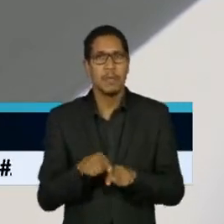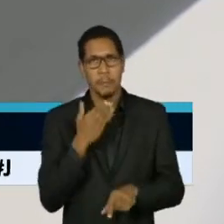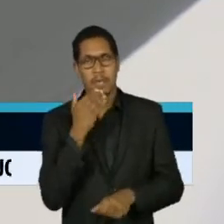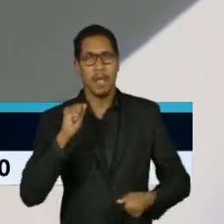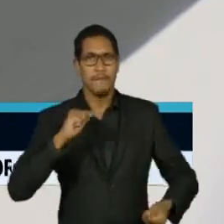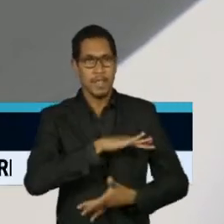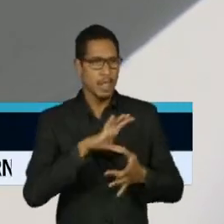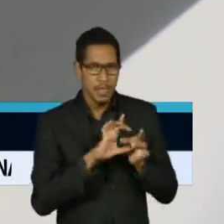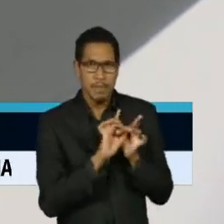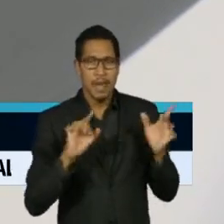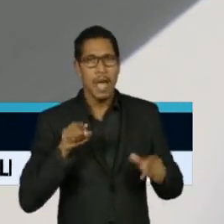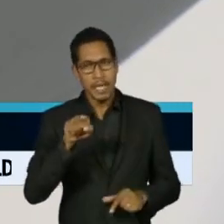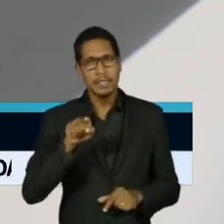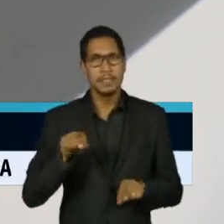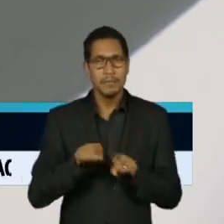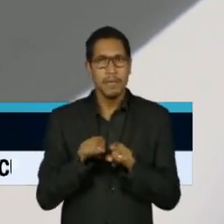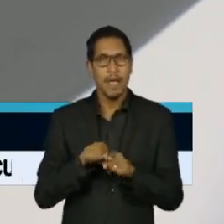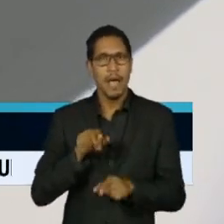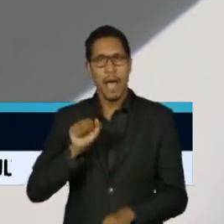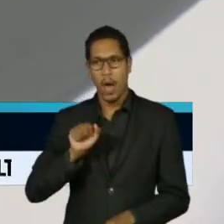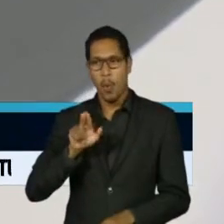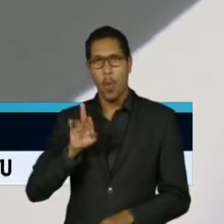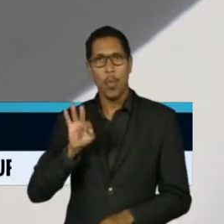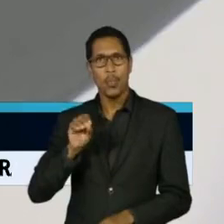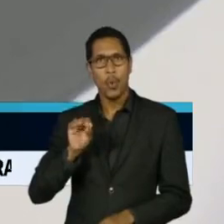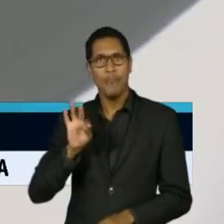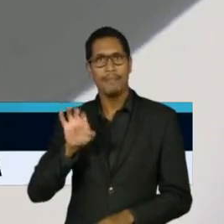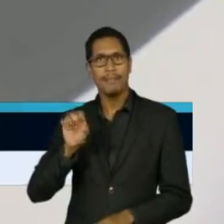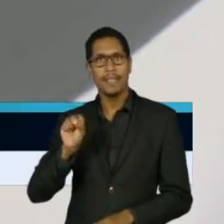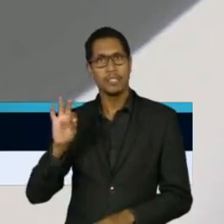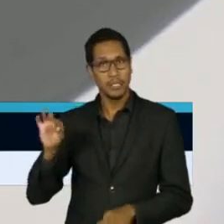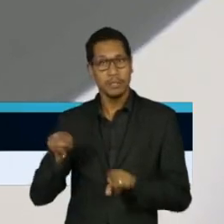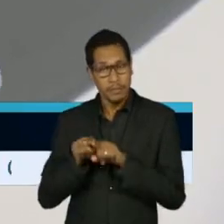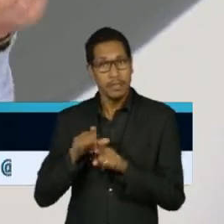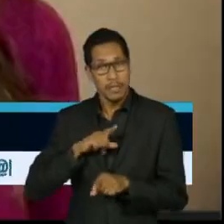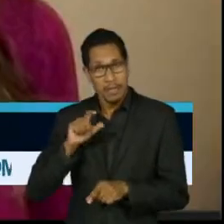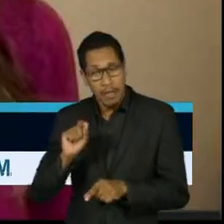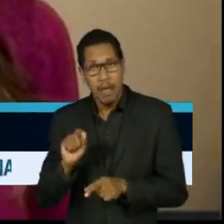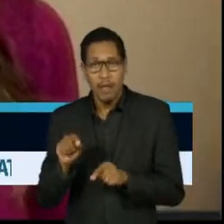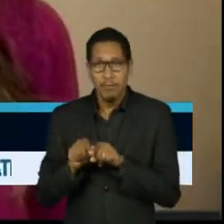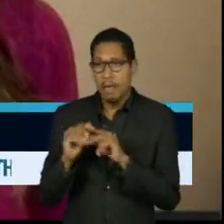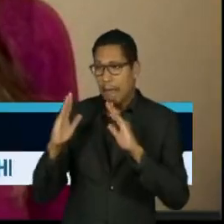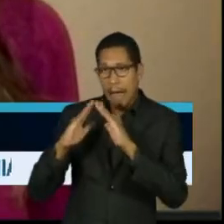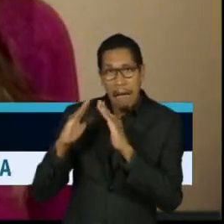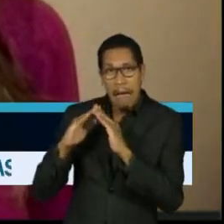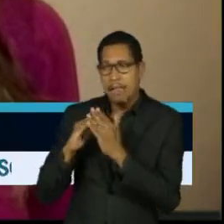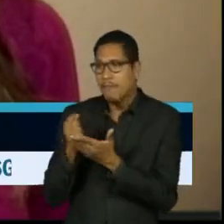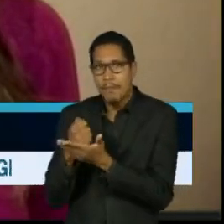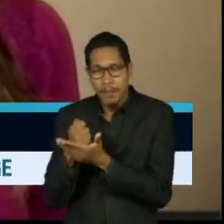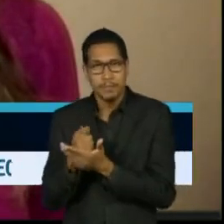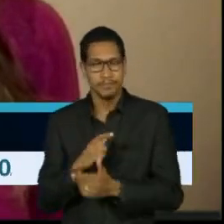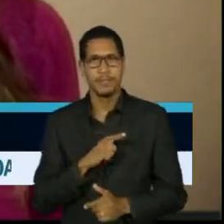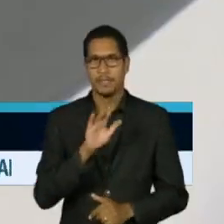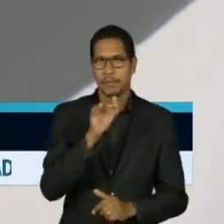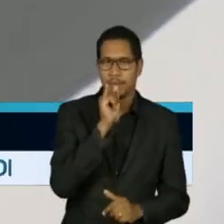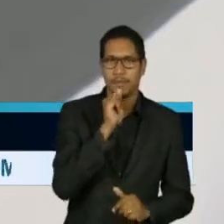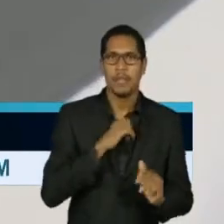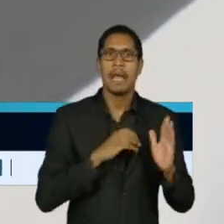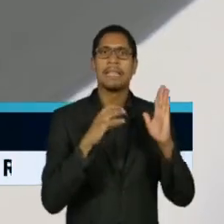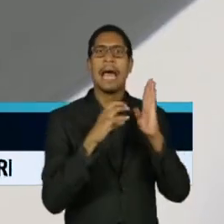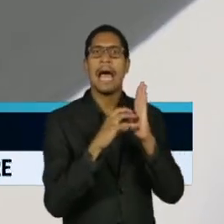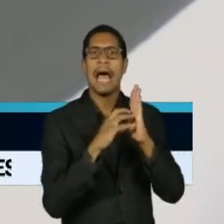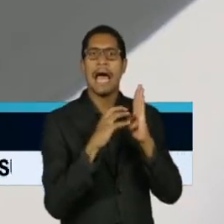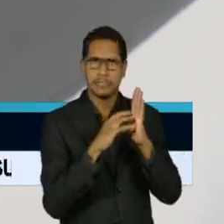Porque a notificação compulsória só pode ser feita por estabelecimento de saúde, exceção feita ao teste da AIDS, que hoje está